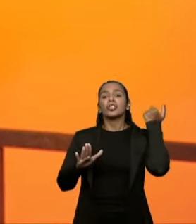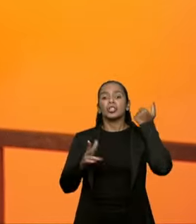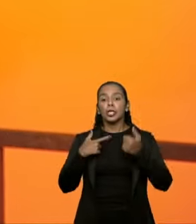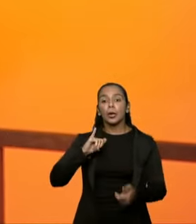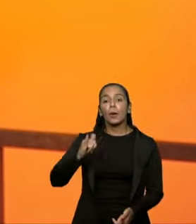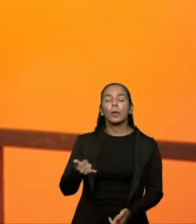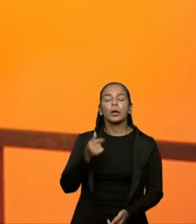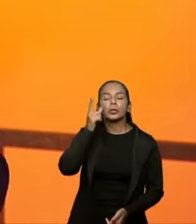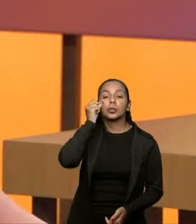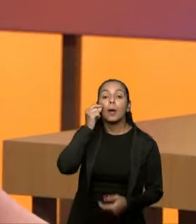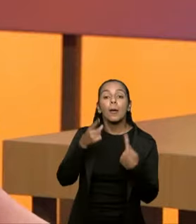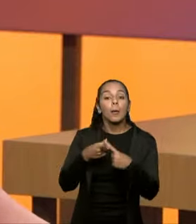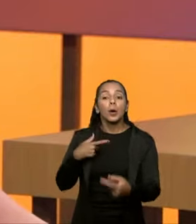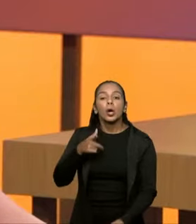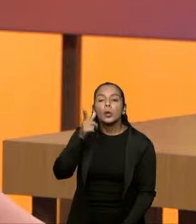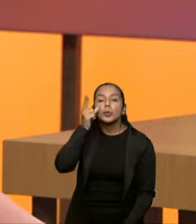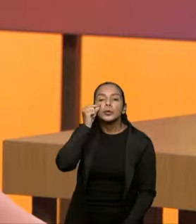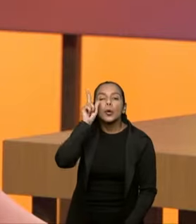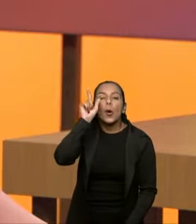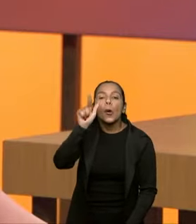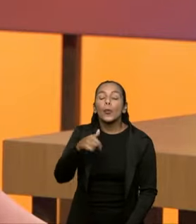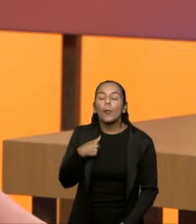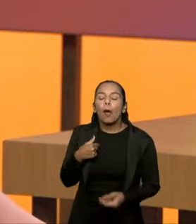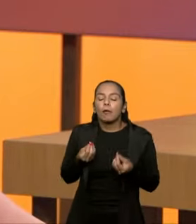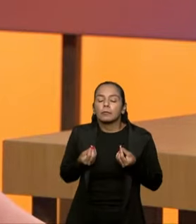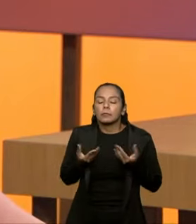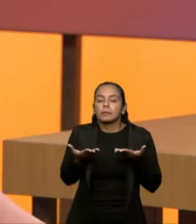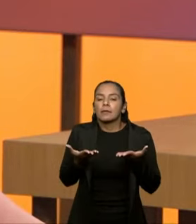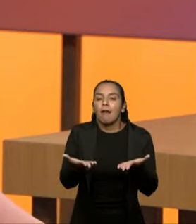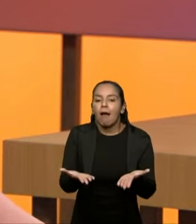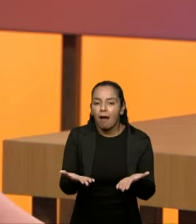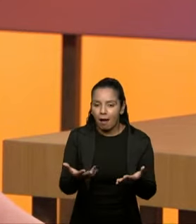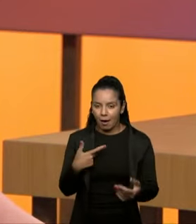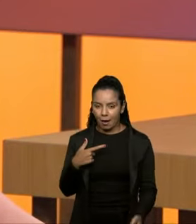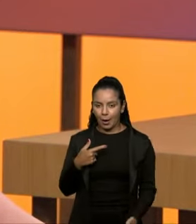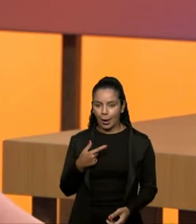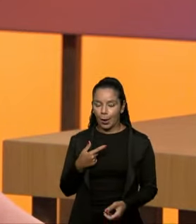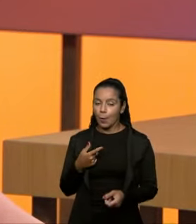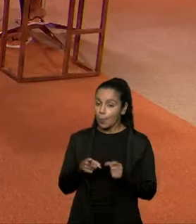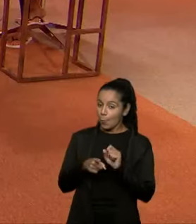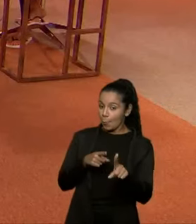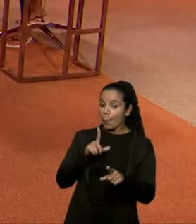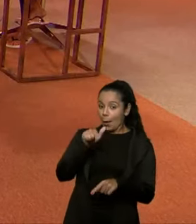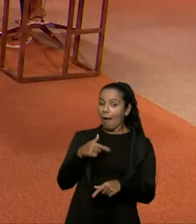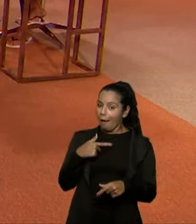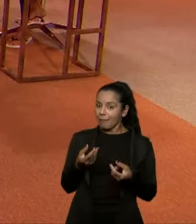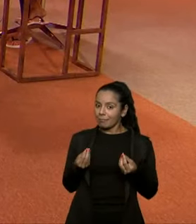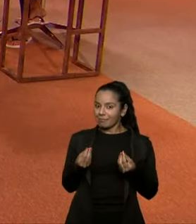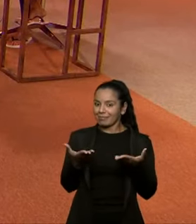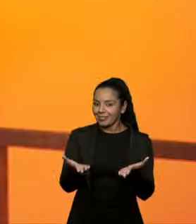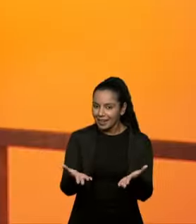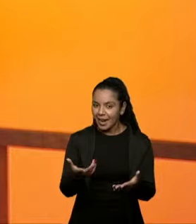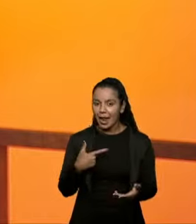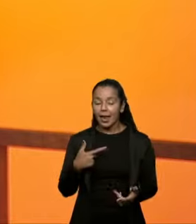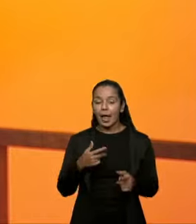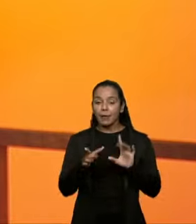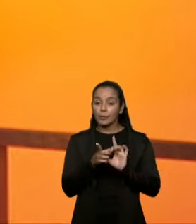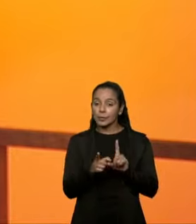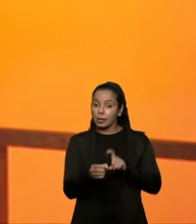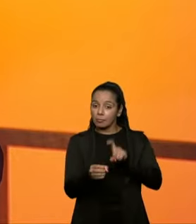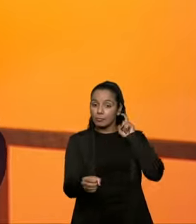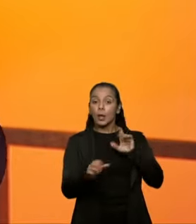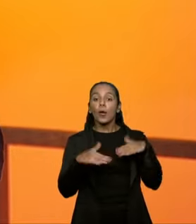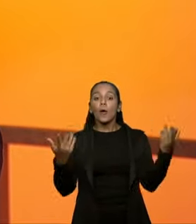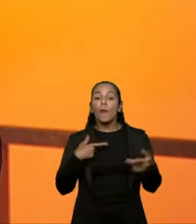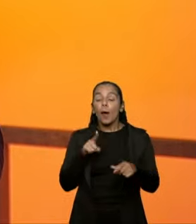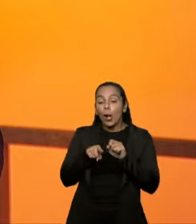um gozo, mas né? Mas é isso que o sono é uma entrega. Eu falei até na cabeça. Então, o gozo é uma entrega. É você se desprender de você mesmo. Porque quando você goza,